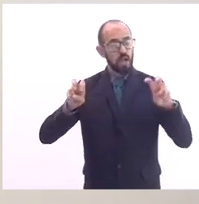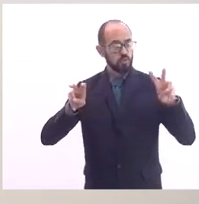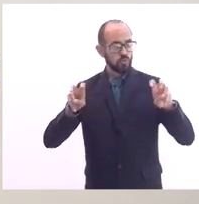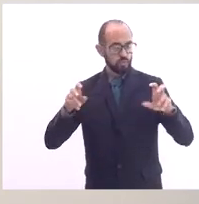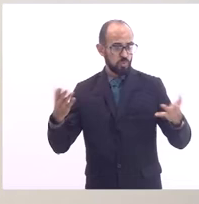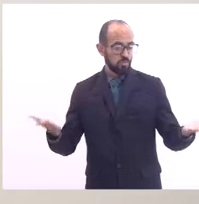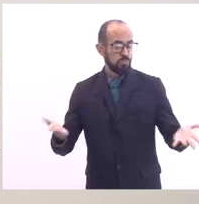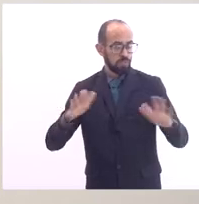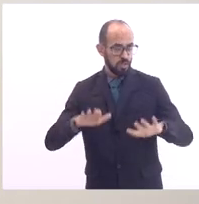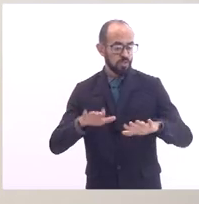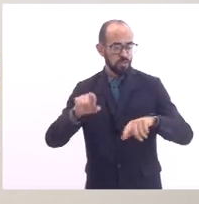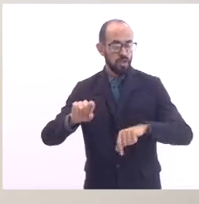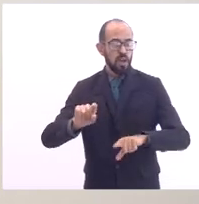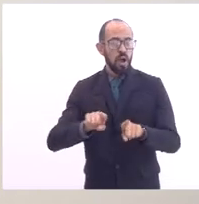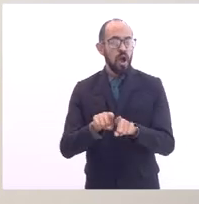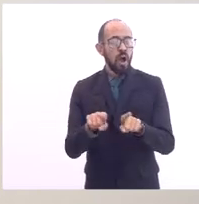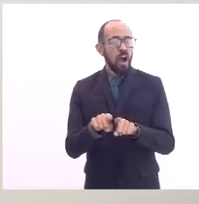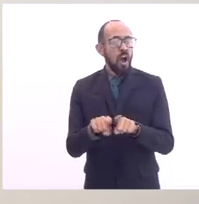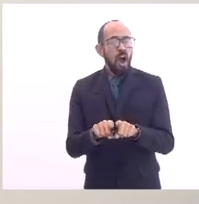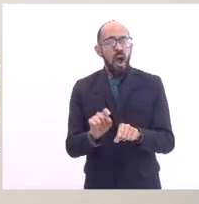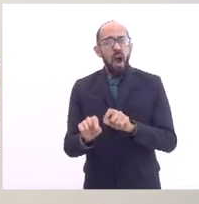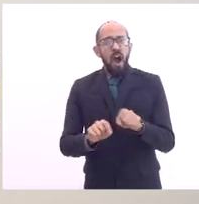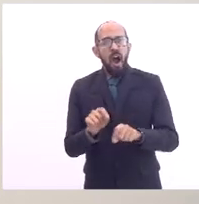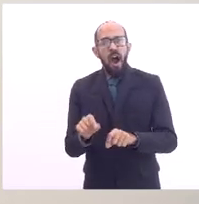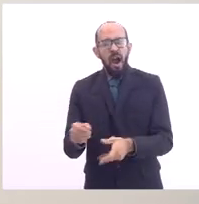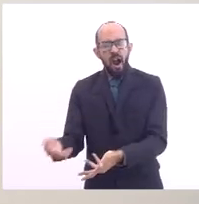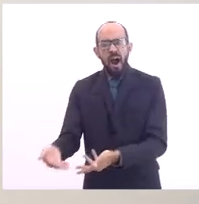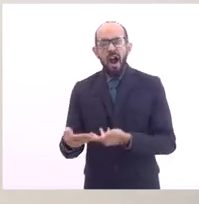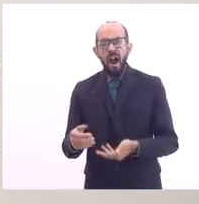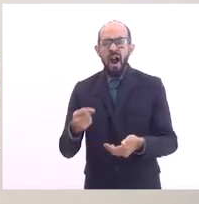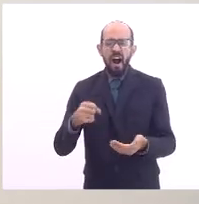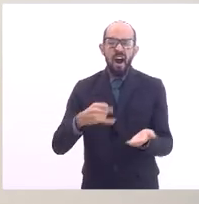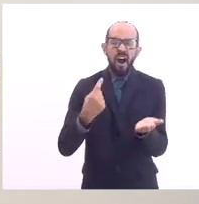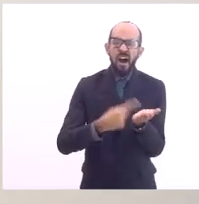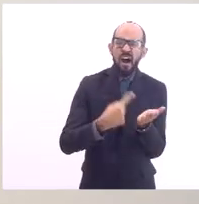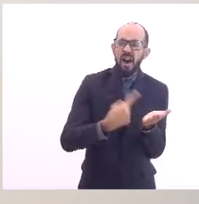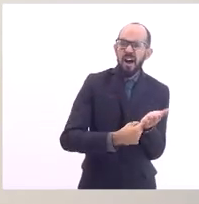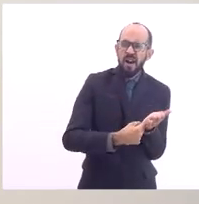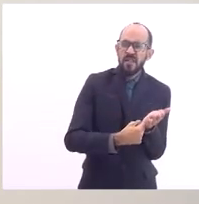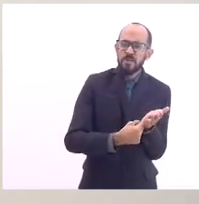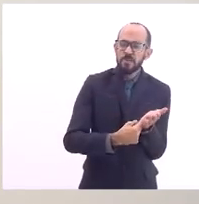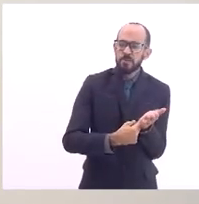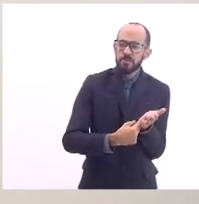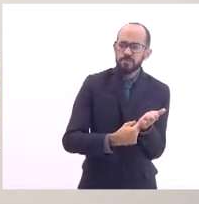também, só atende mediante agendamento, e, às vezes, a pessoa